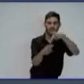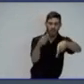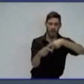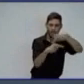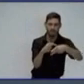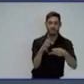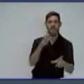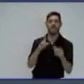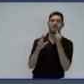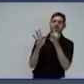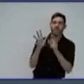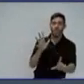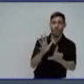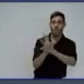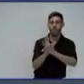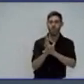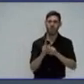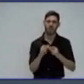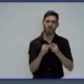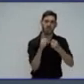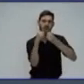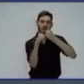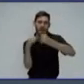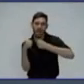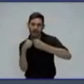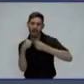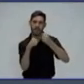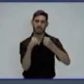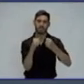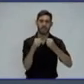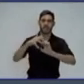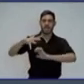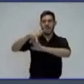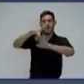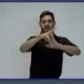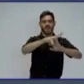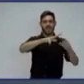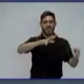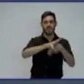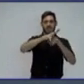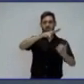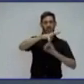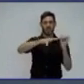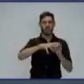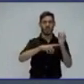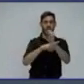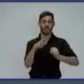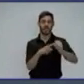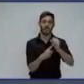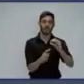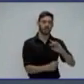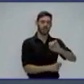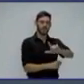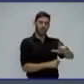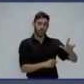o legislativo, como a imprensa e as entidades da sociedade civil. E a terceira